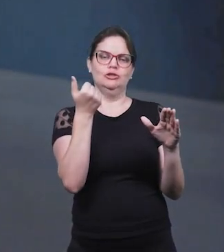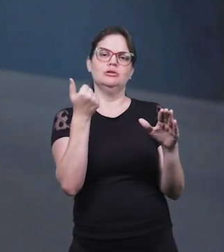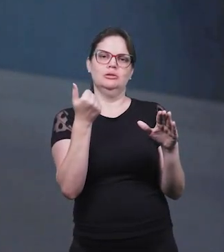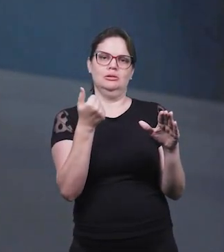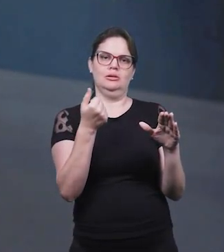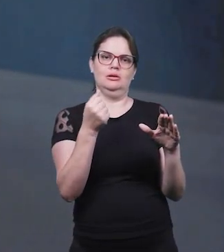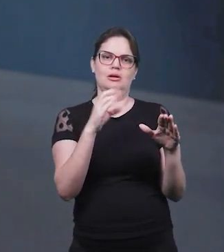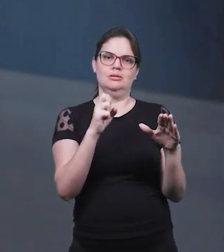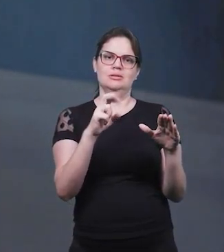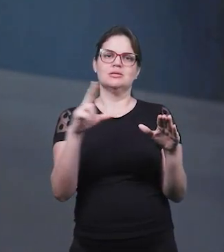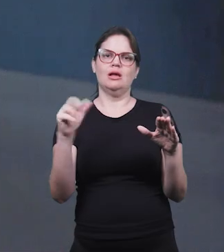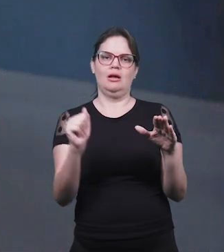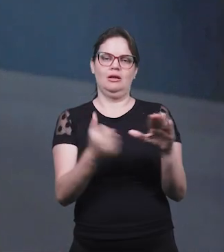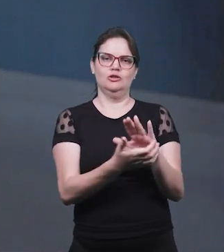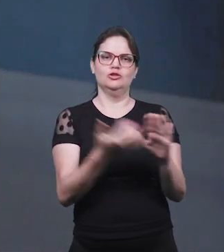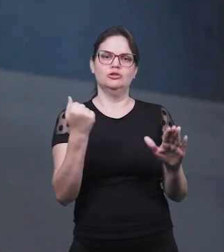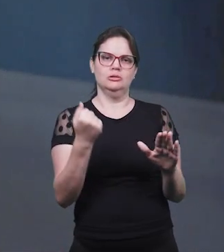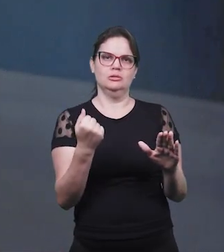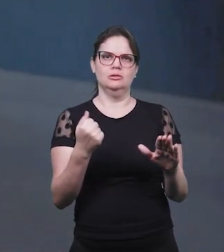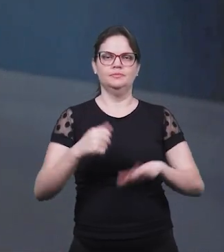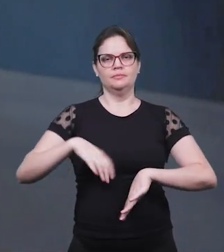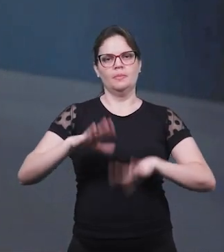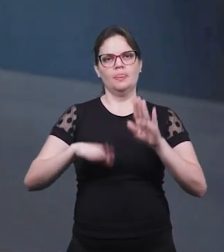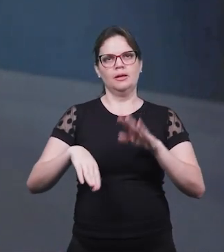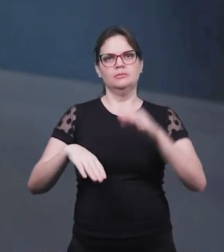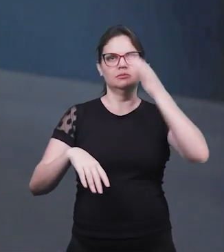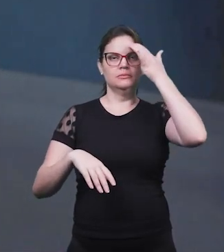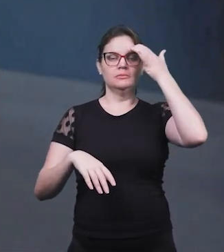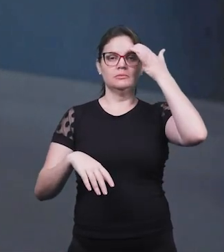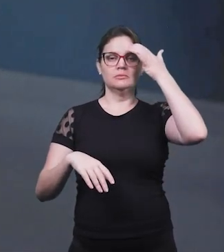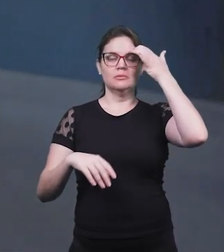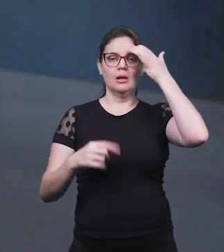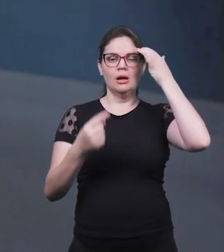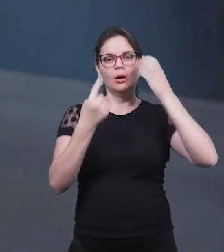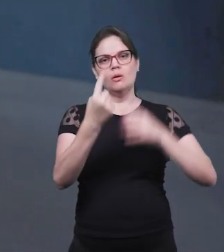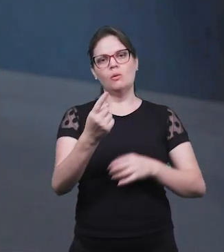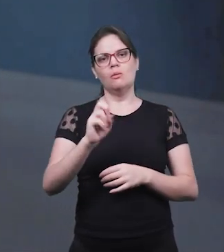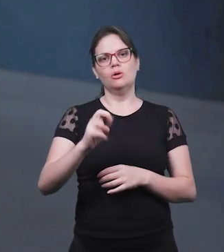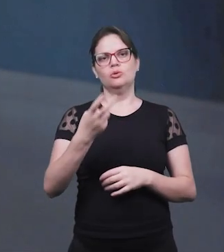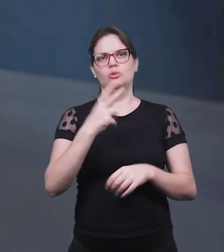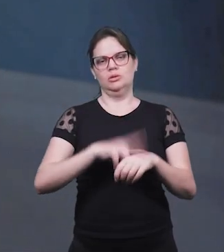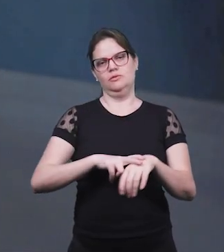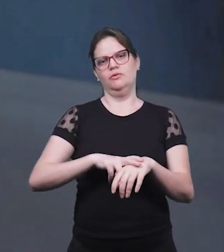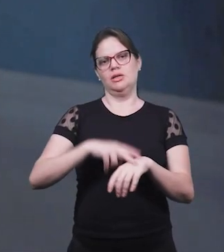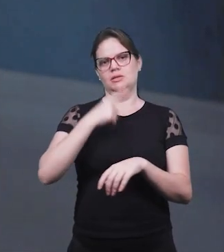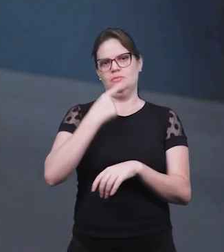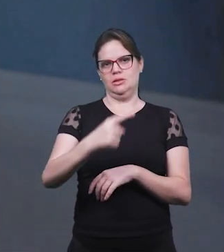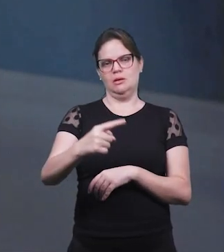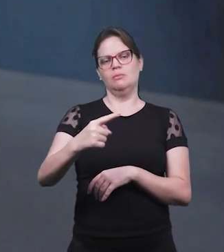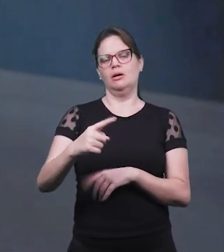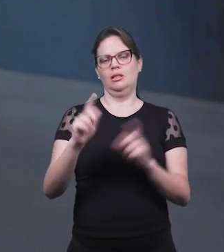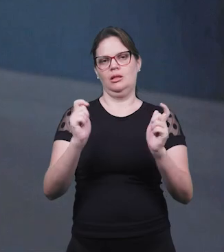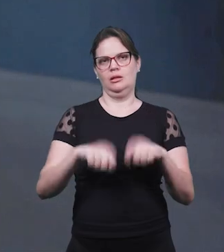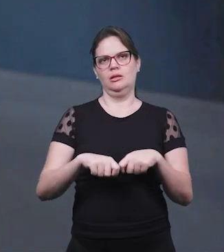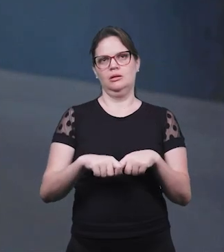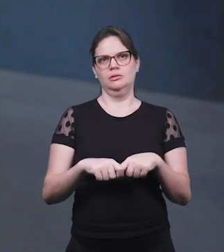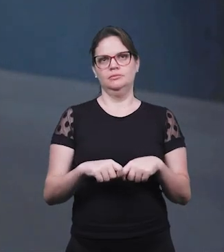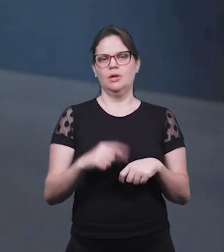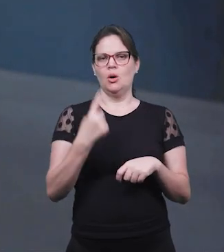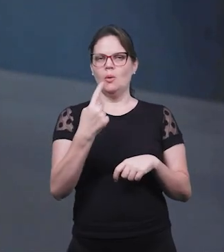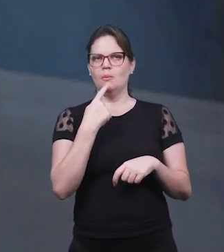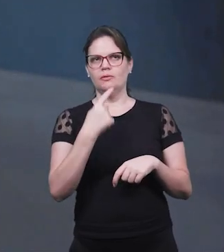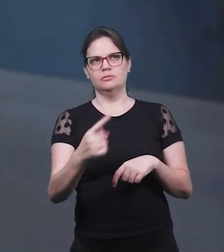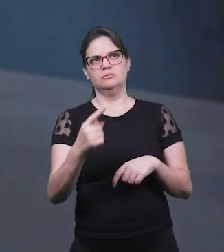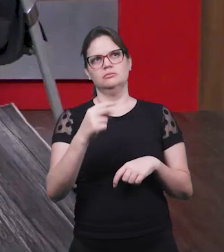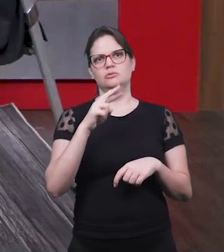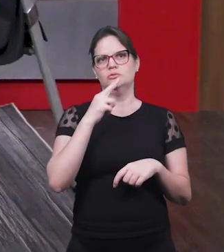a 2 vezes, dependendo da quantidade de cerume do paciente, por semana. Né? 1 a 2 vezes